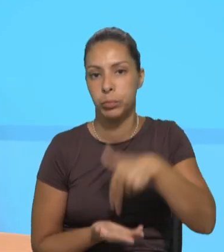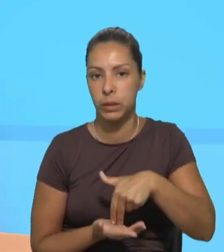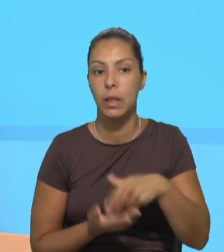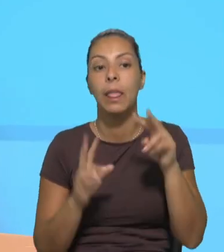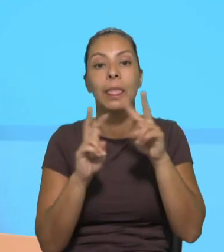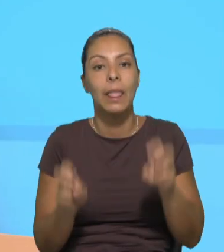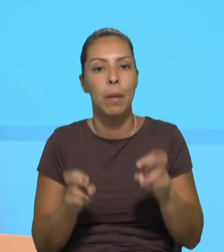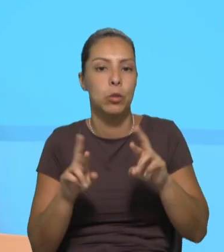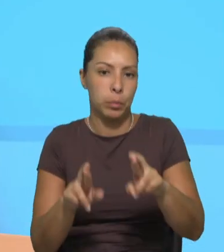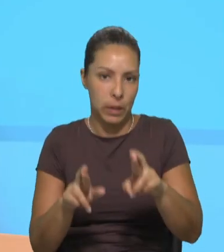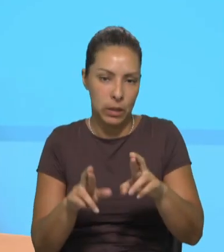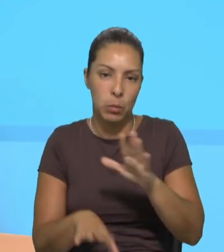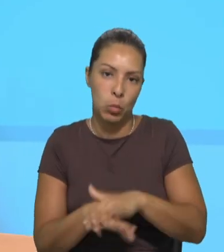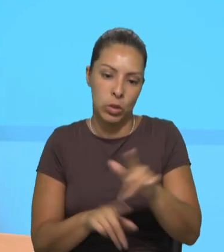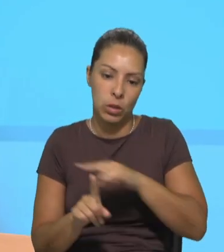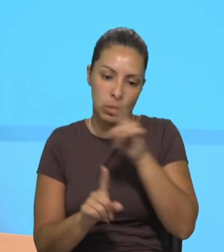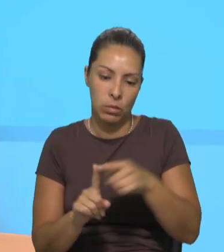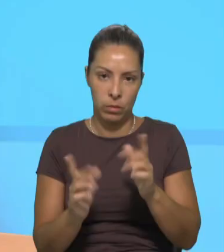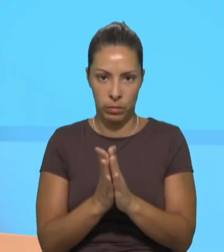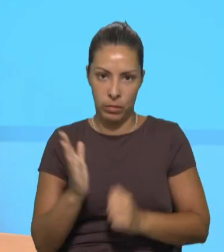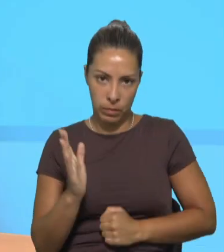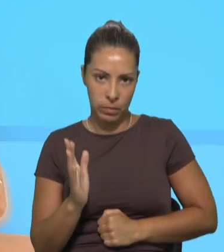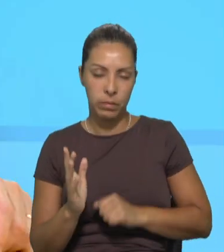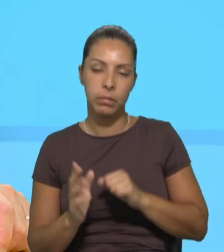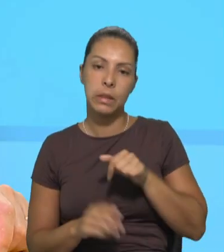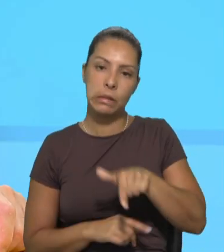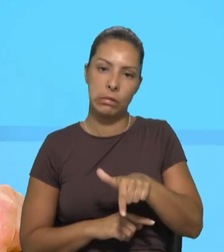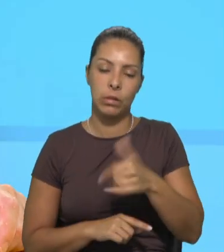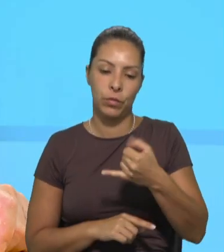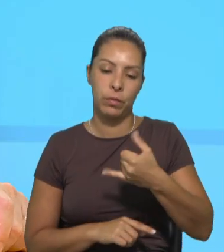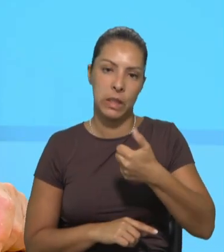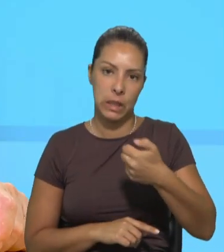tema do ano jubilar que a Igreja Católica vive ao longo deste ano 2025.